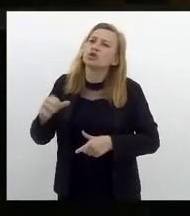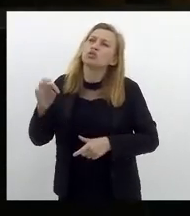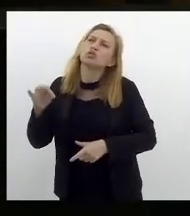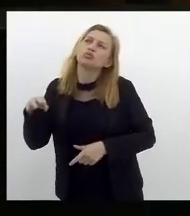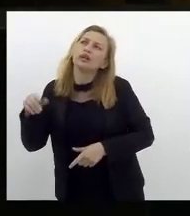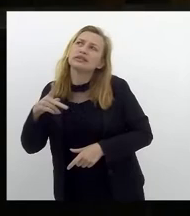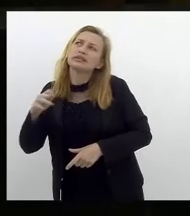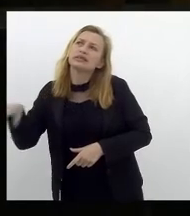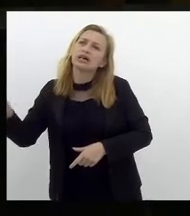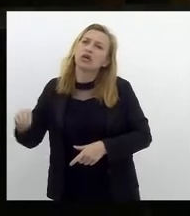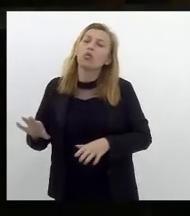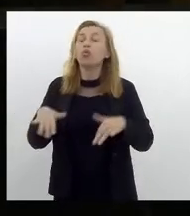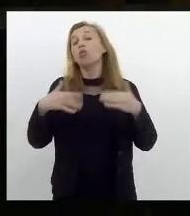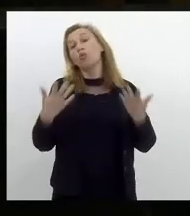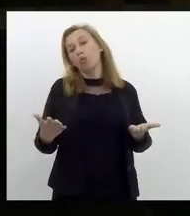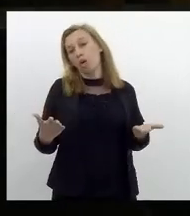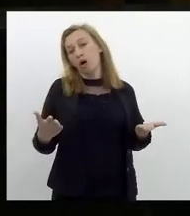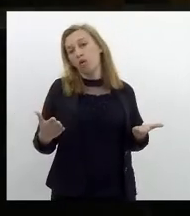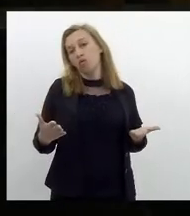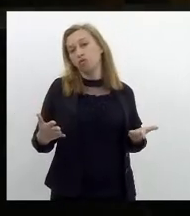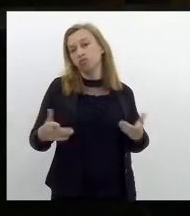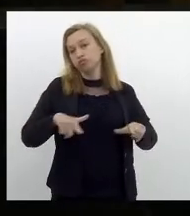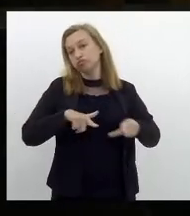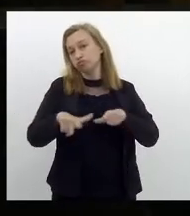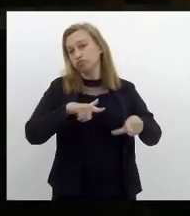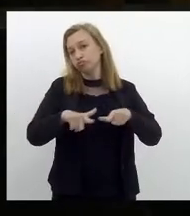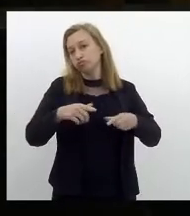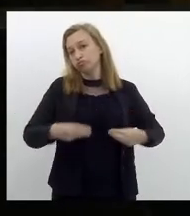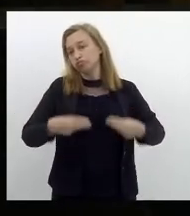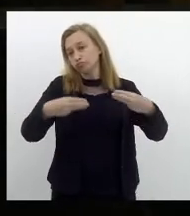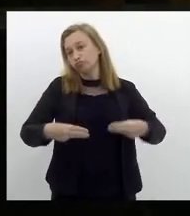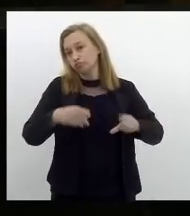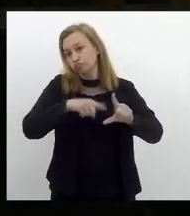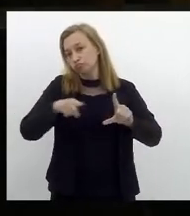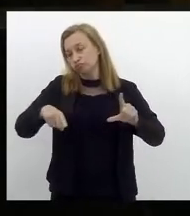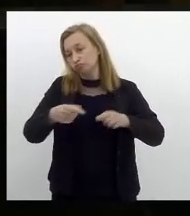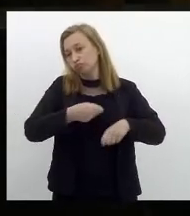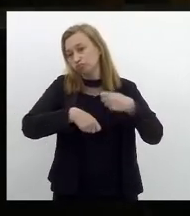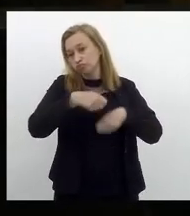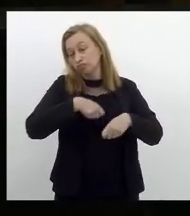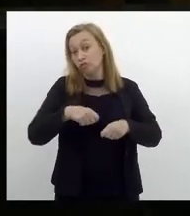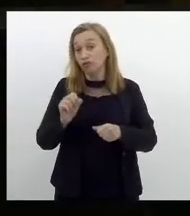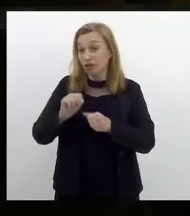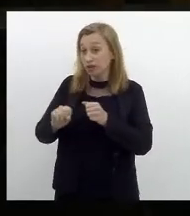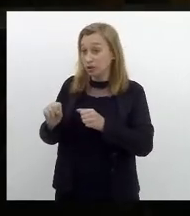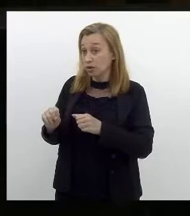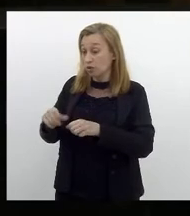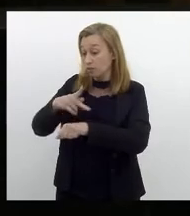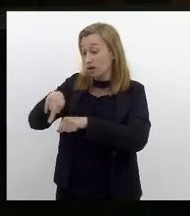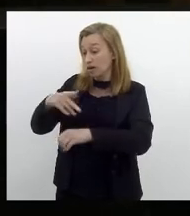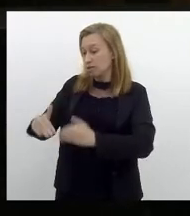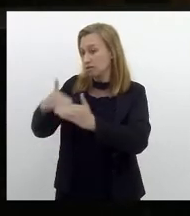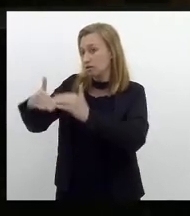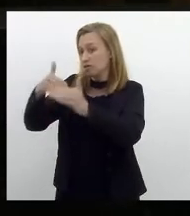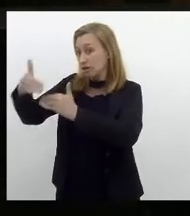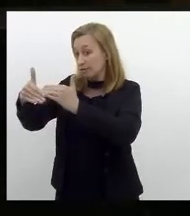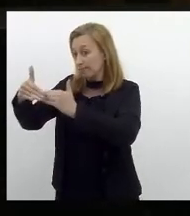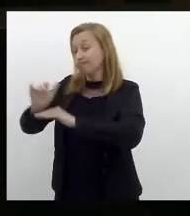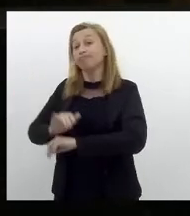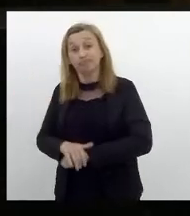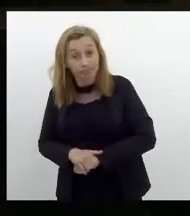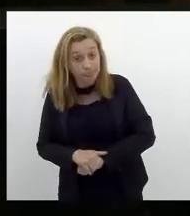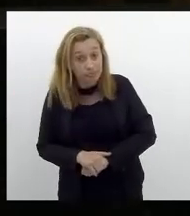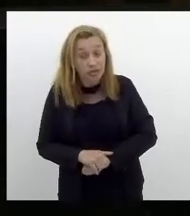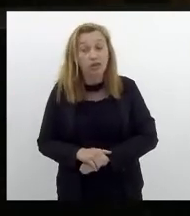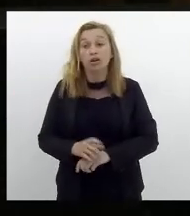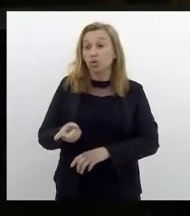Qual é o dever de um ministro da Economia? Fazer o país se desenvolver. E para o país desenvolver,